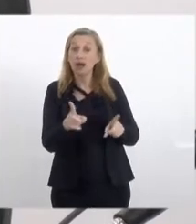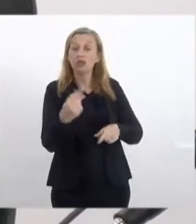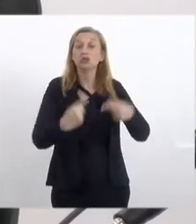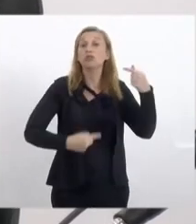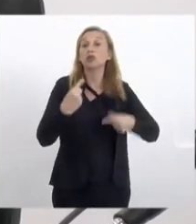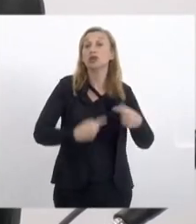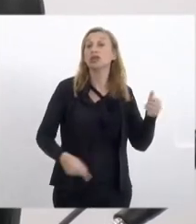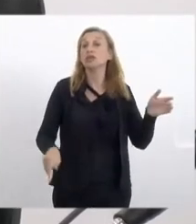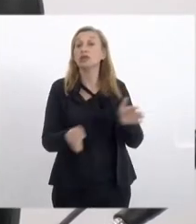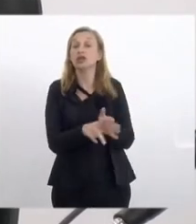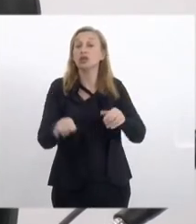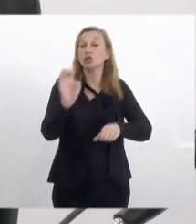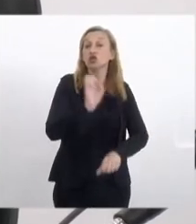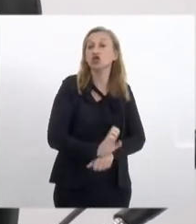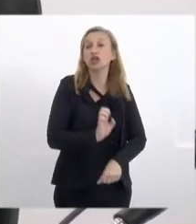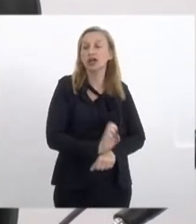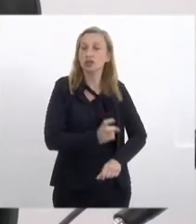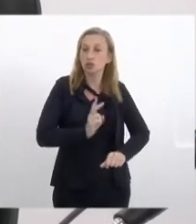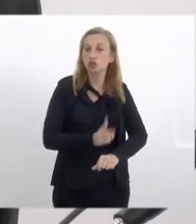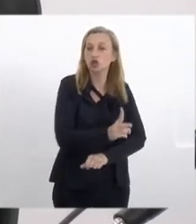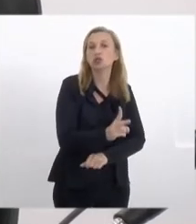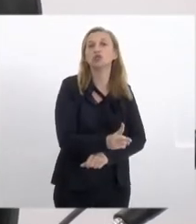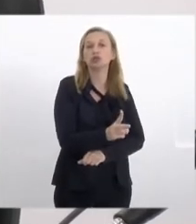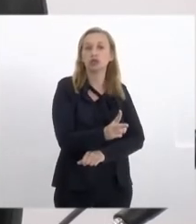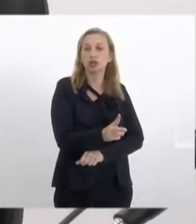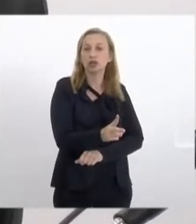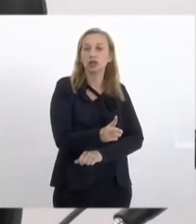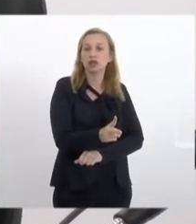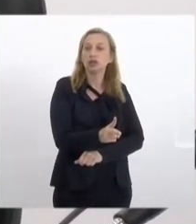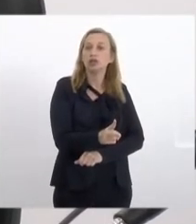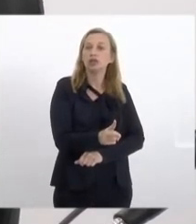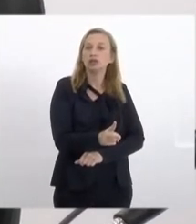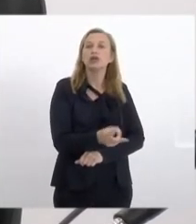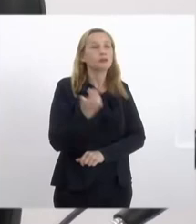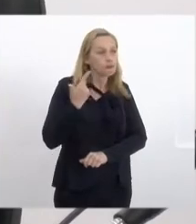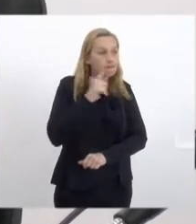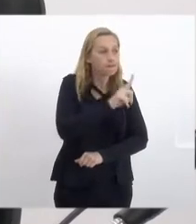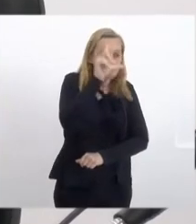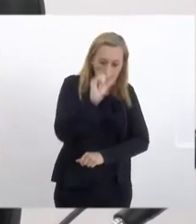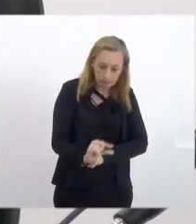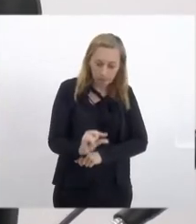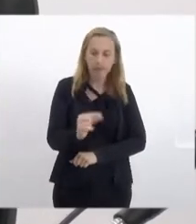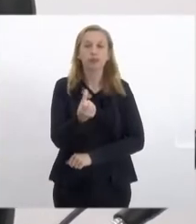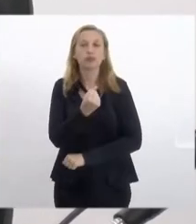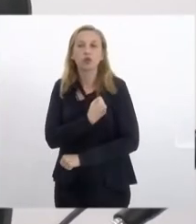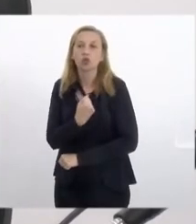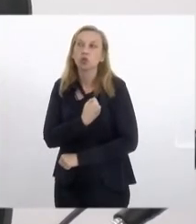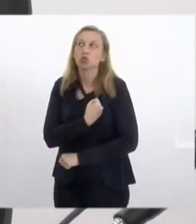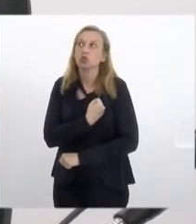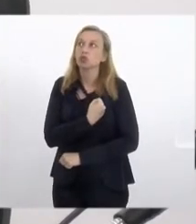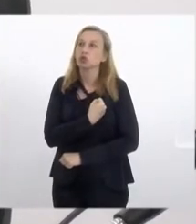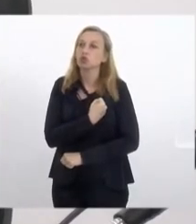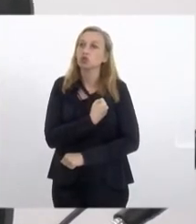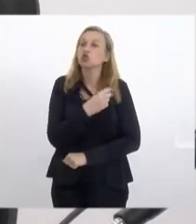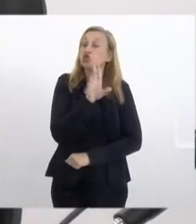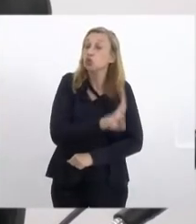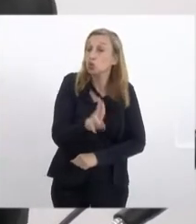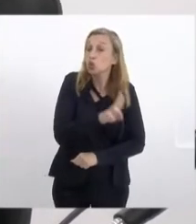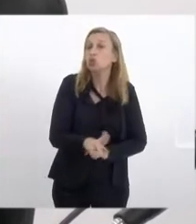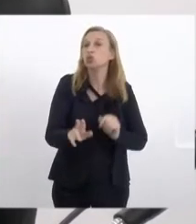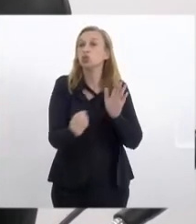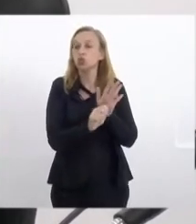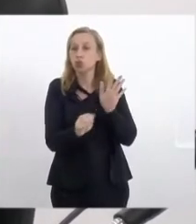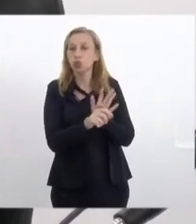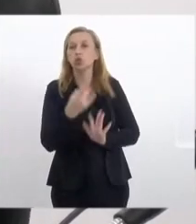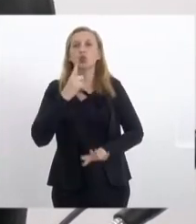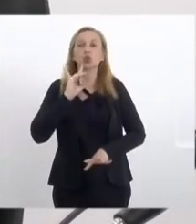política de Estado, né, uma política permanente, constante, perene, e que consiga reduzir os índices de consumo de álcool e